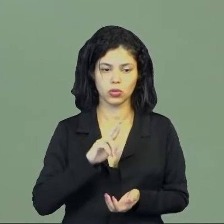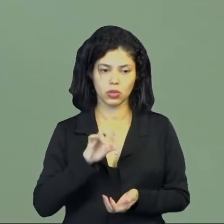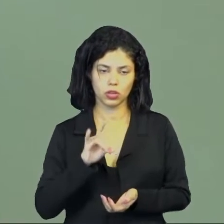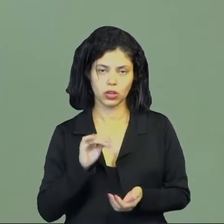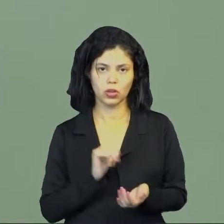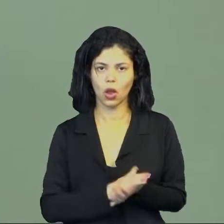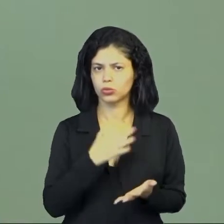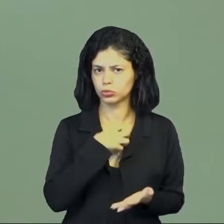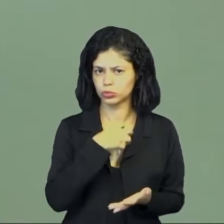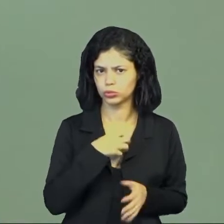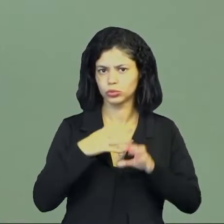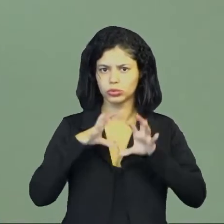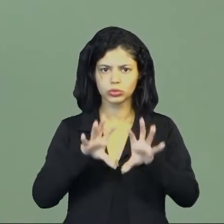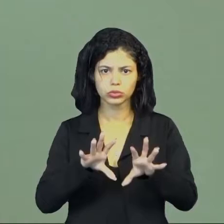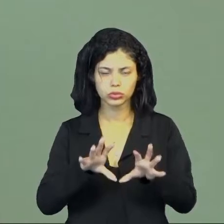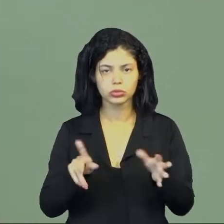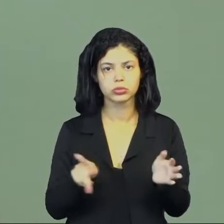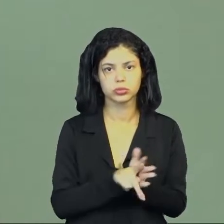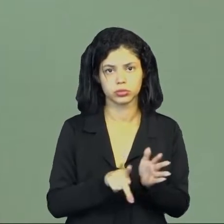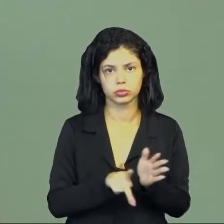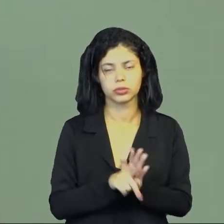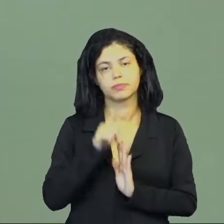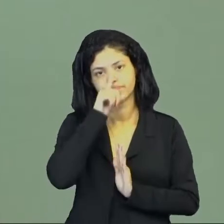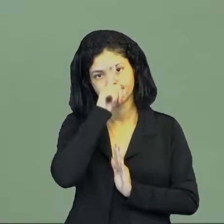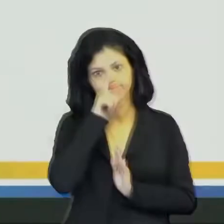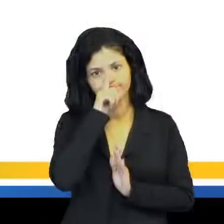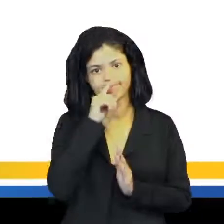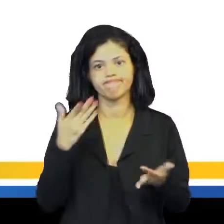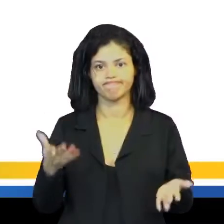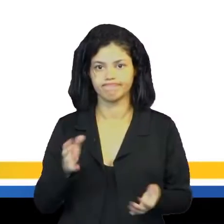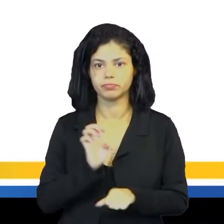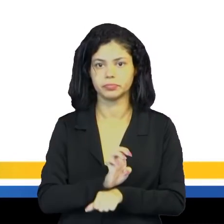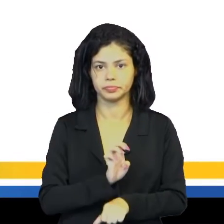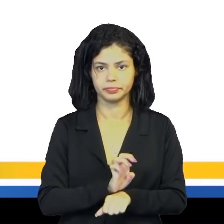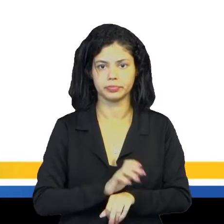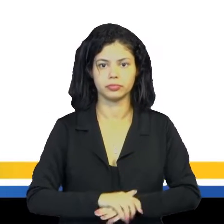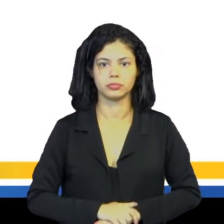Nesse sentido, é que essa obra era perigosa para o Estado.